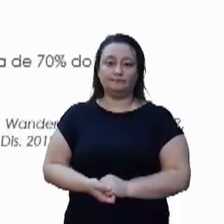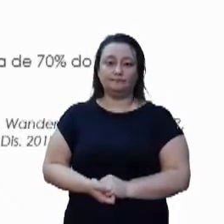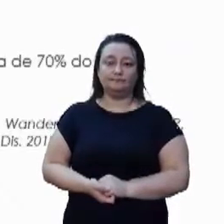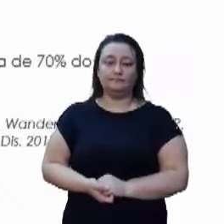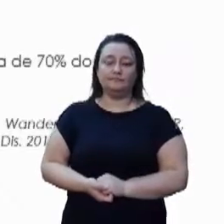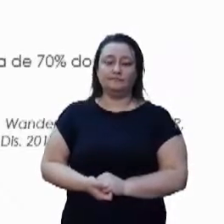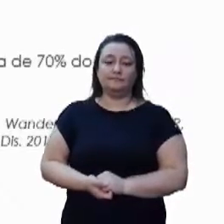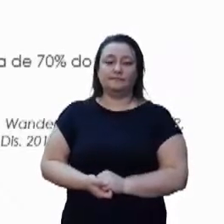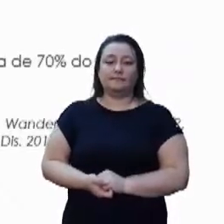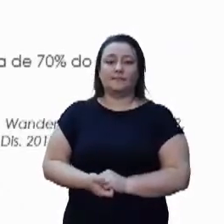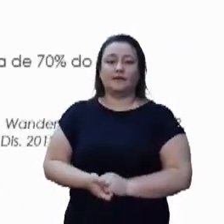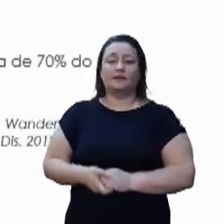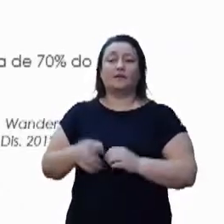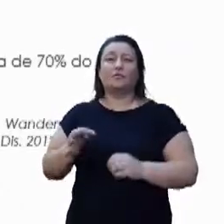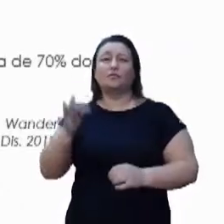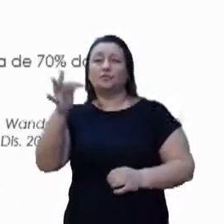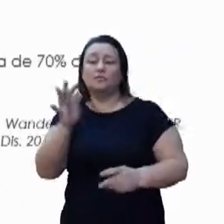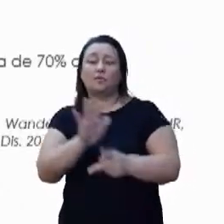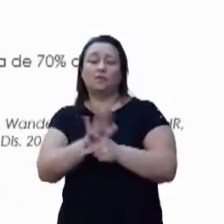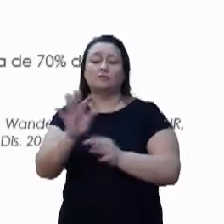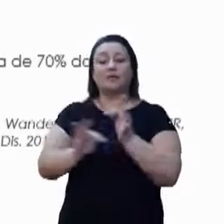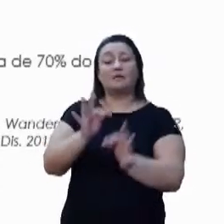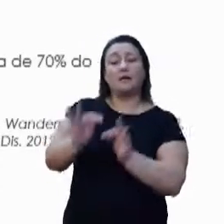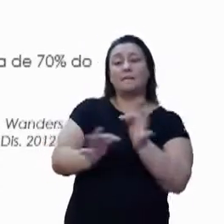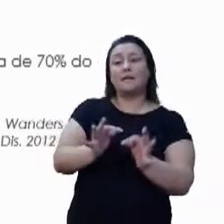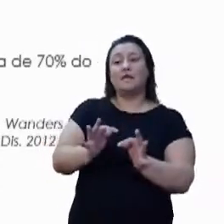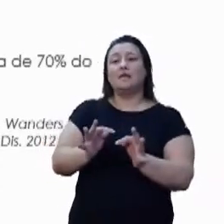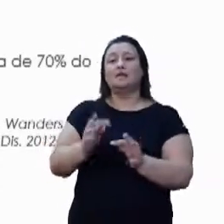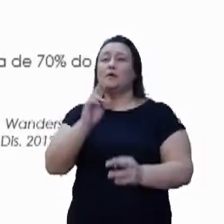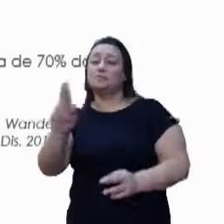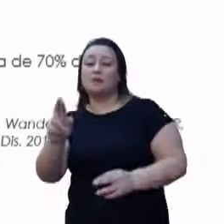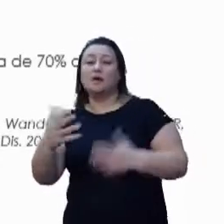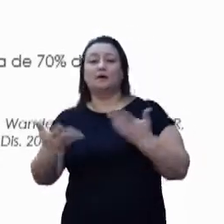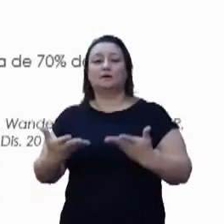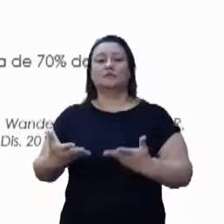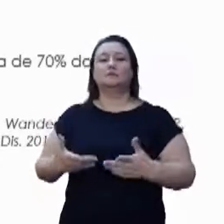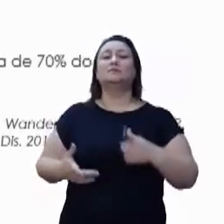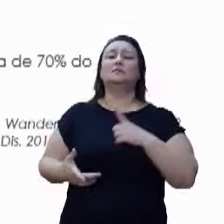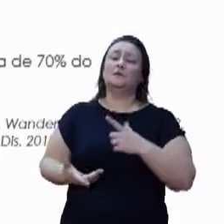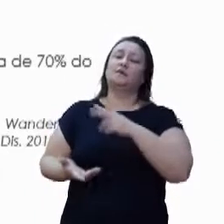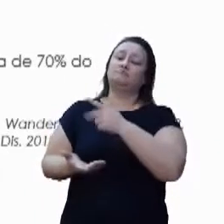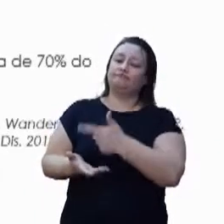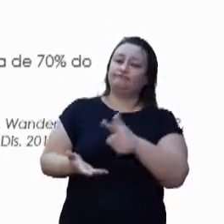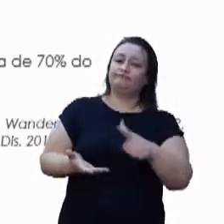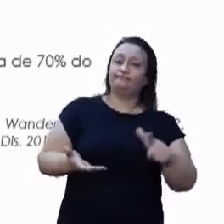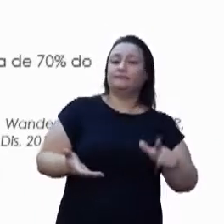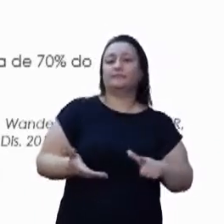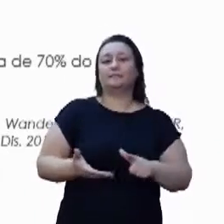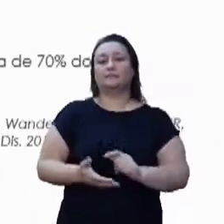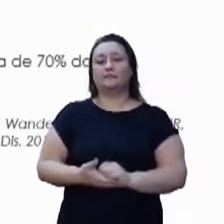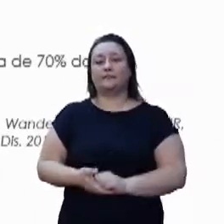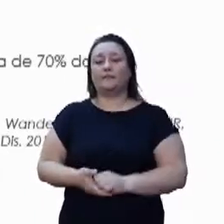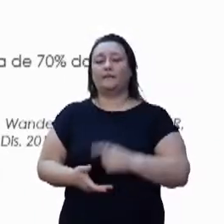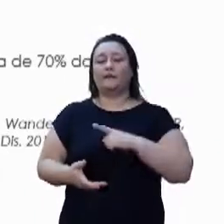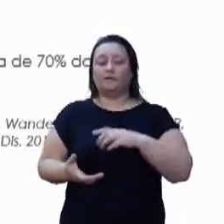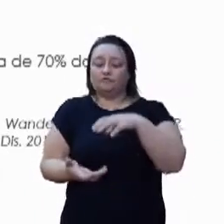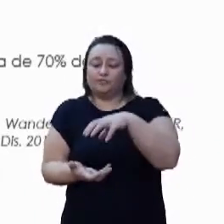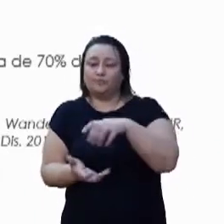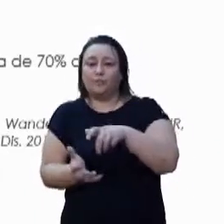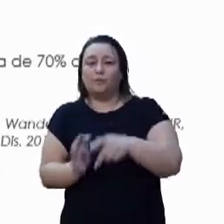Em relação às perspectivas de tratamento, né? Temos os bezafibratos, que causam in vitro uma